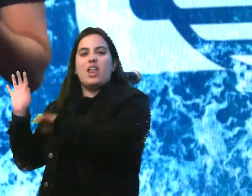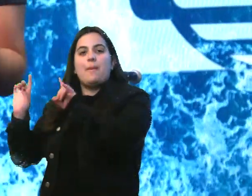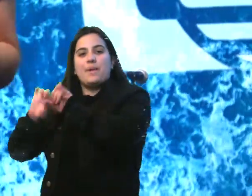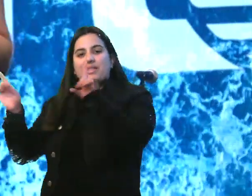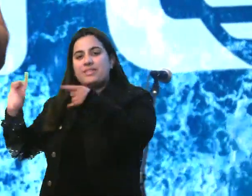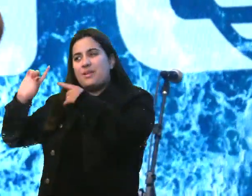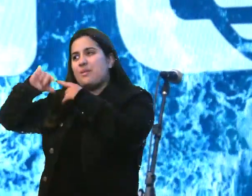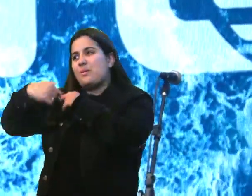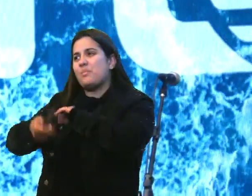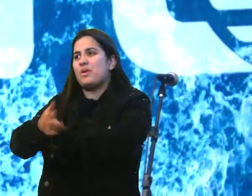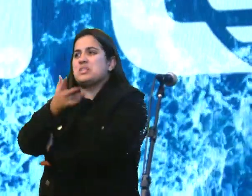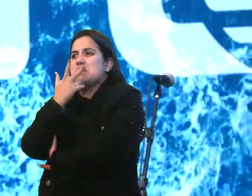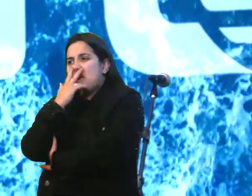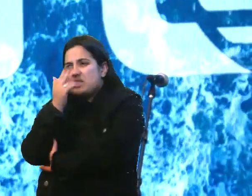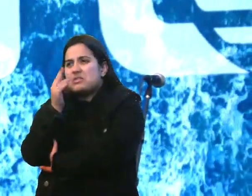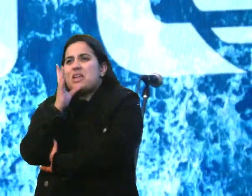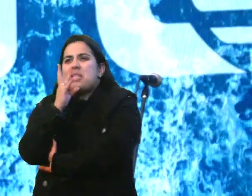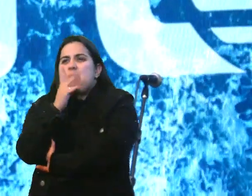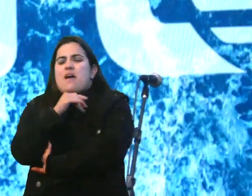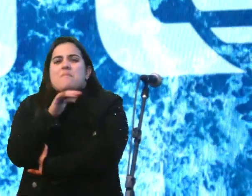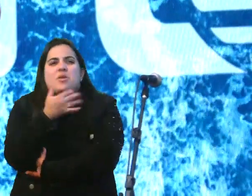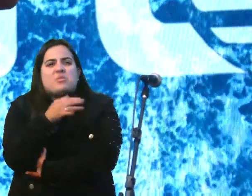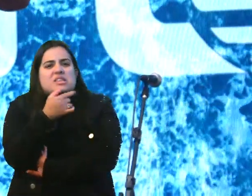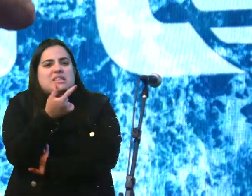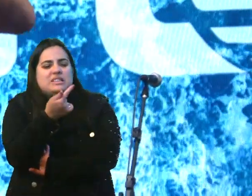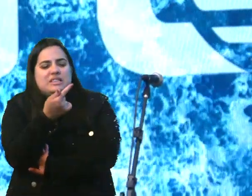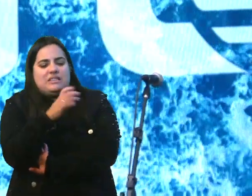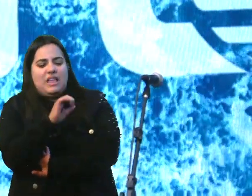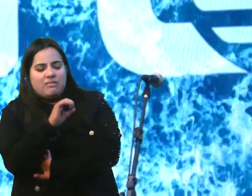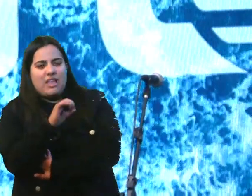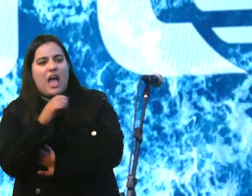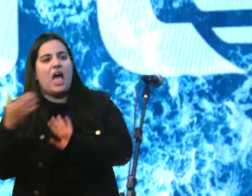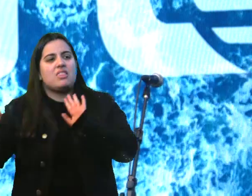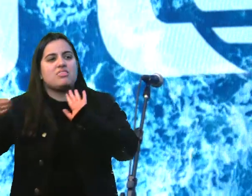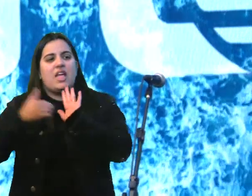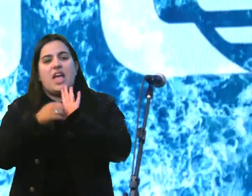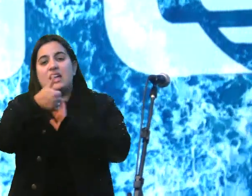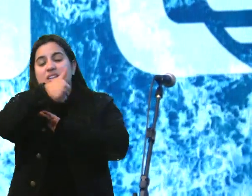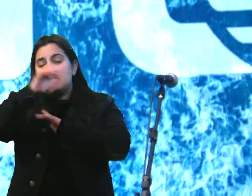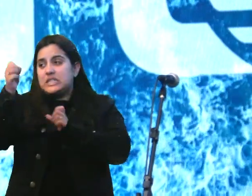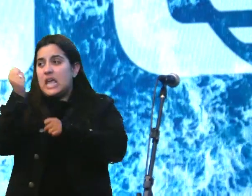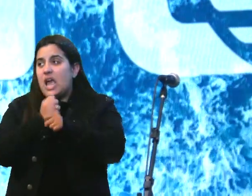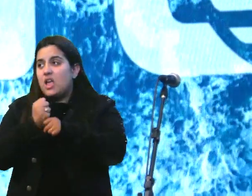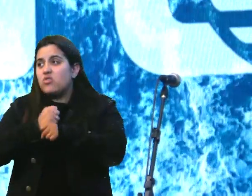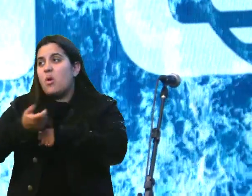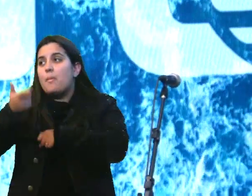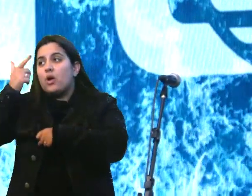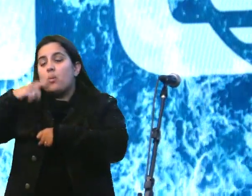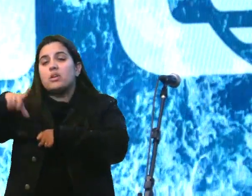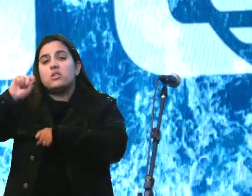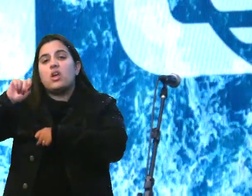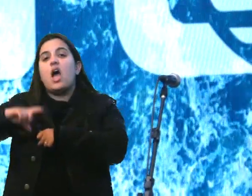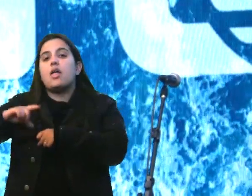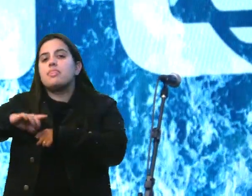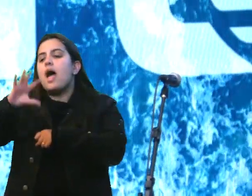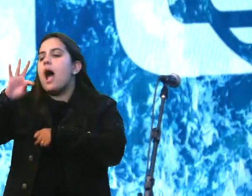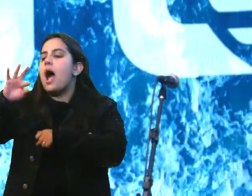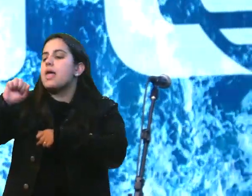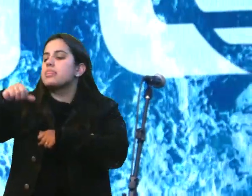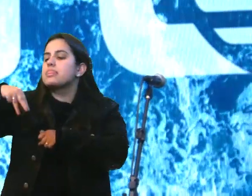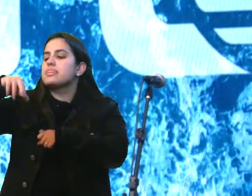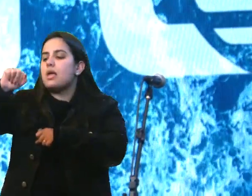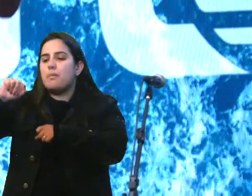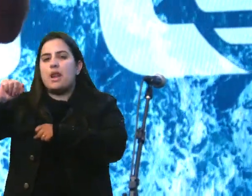que demorava de 70 a 100 anos para ela começar a dar os primeiros frutos. Ou